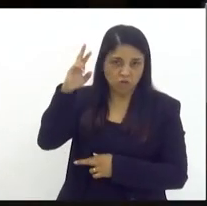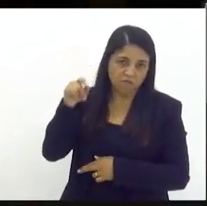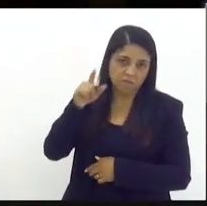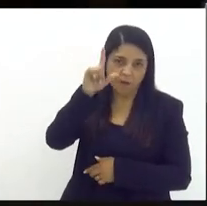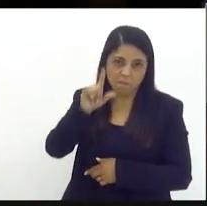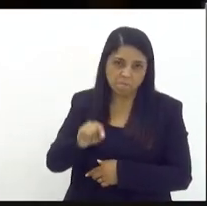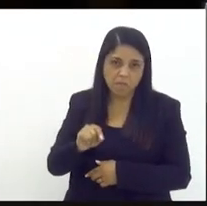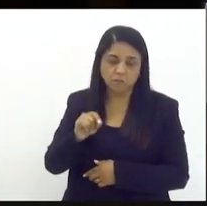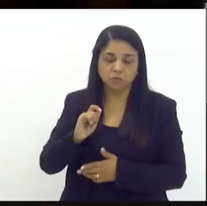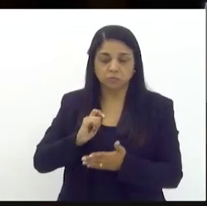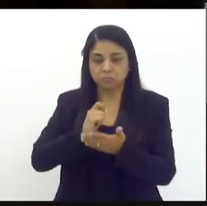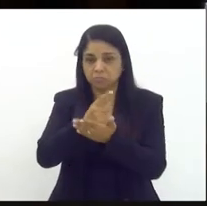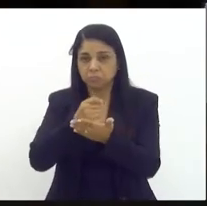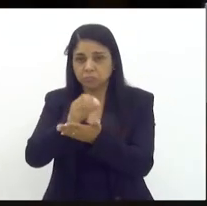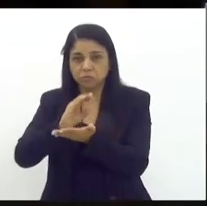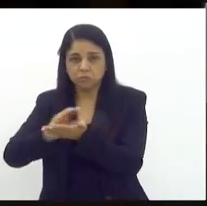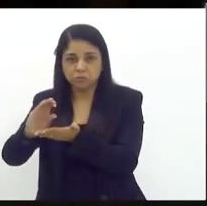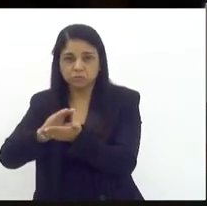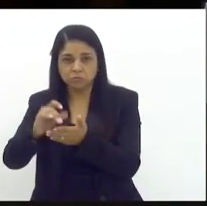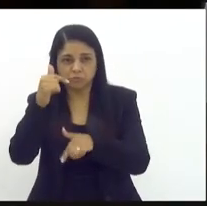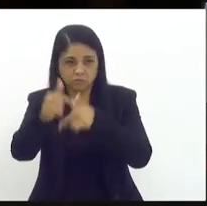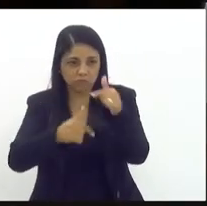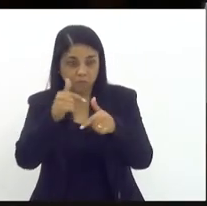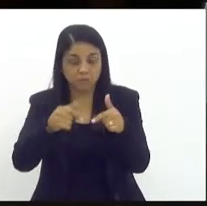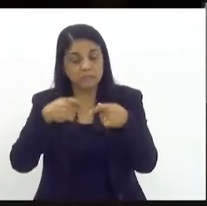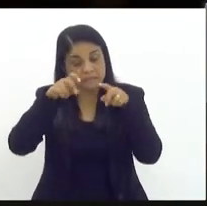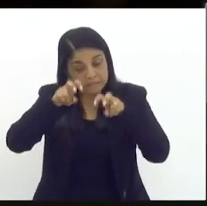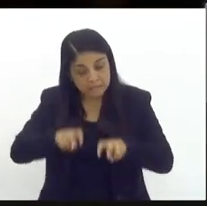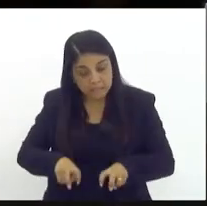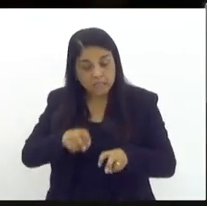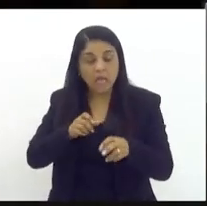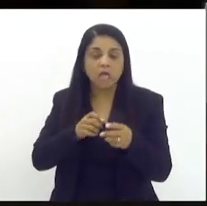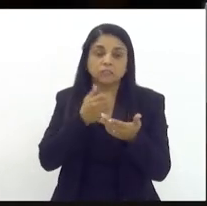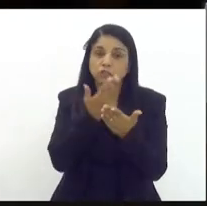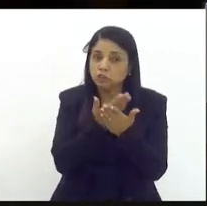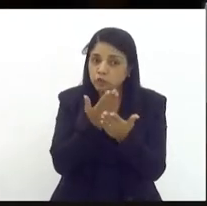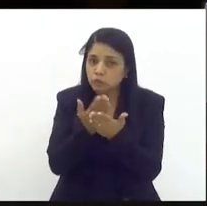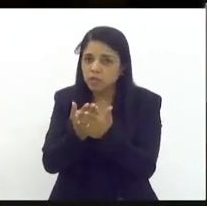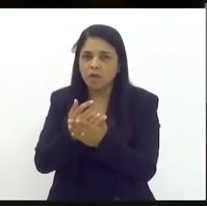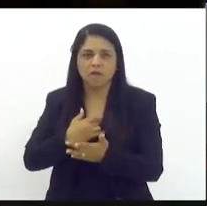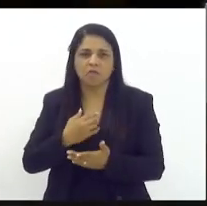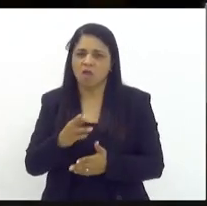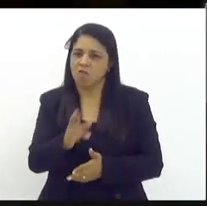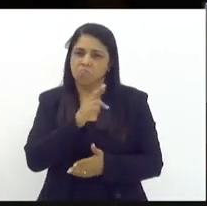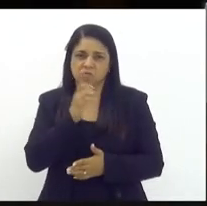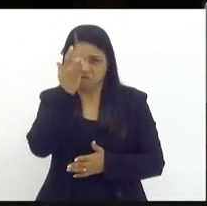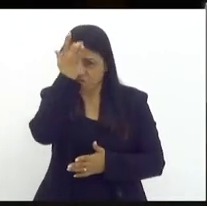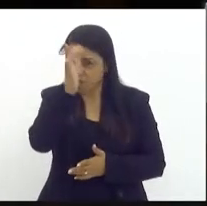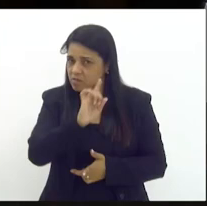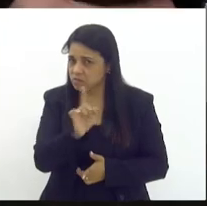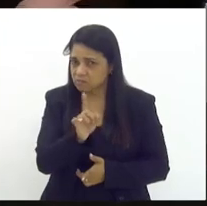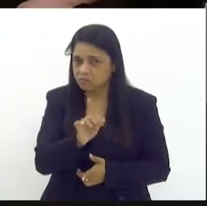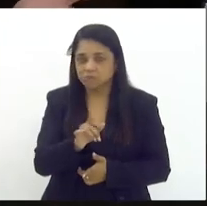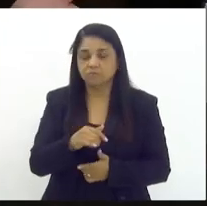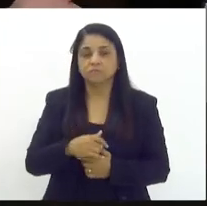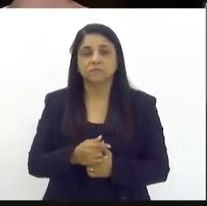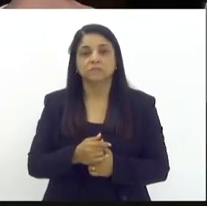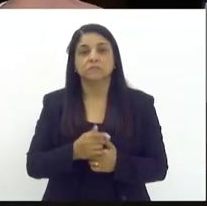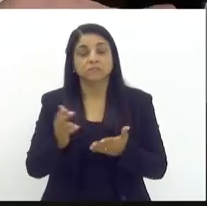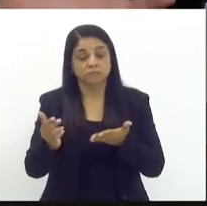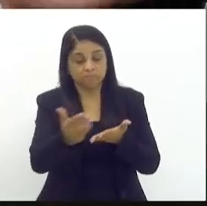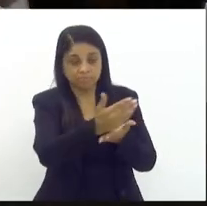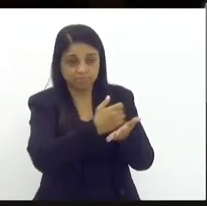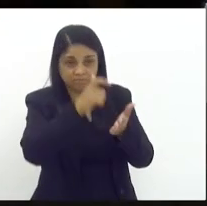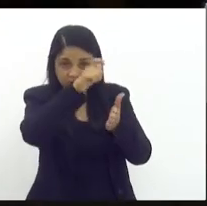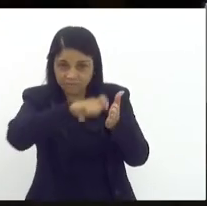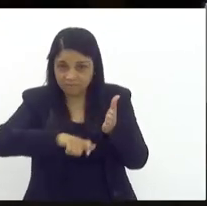então acrescentais estudar e não vim com soluções fáceis nesse Campo da tributação direta porque se você parar de tributar